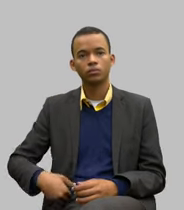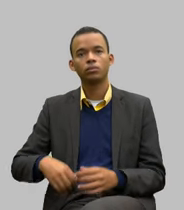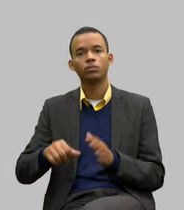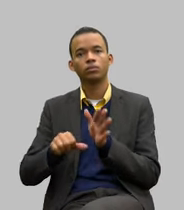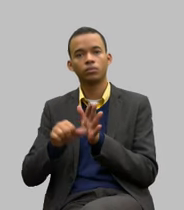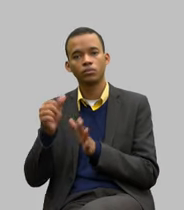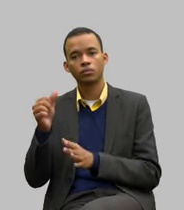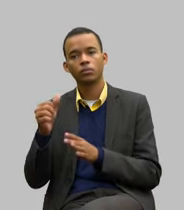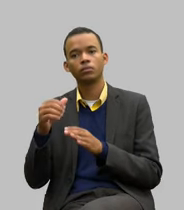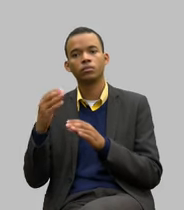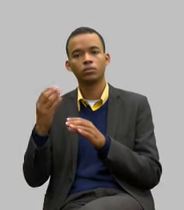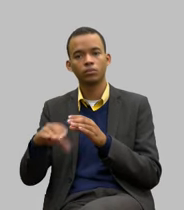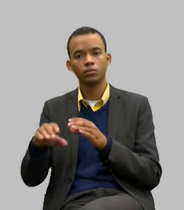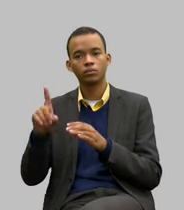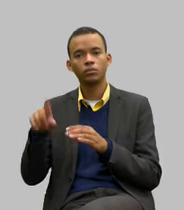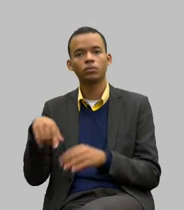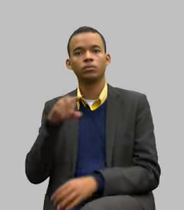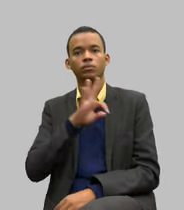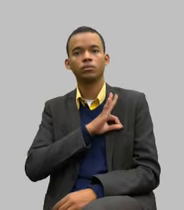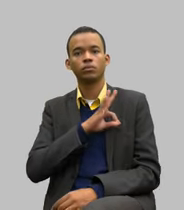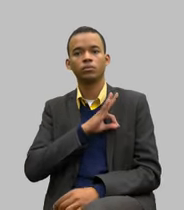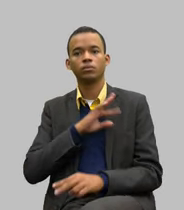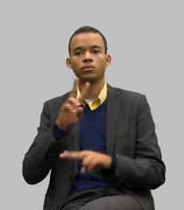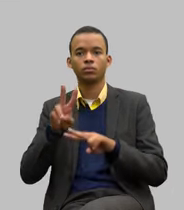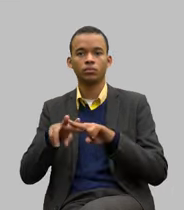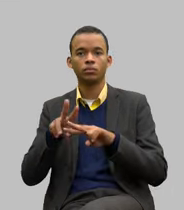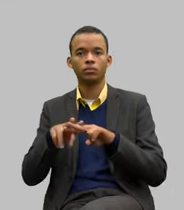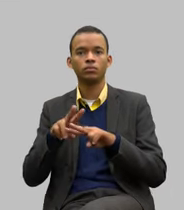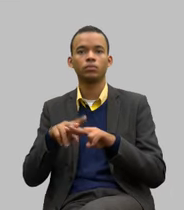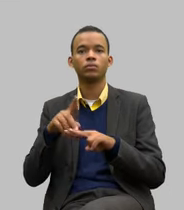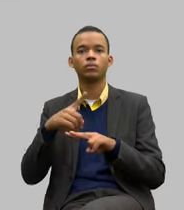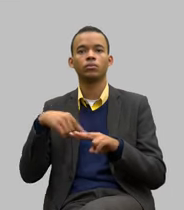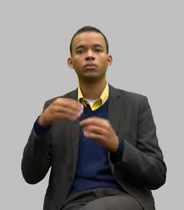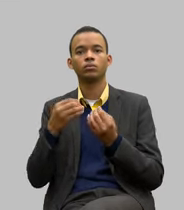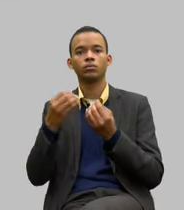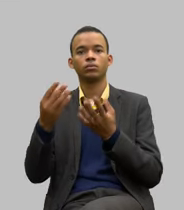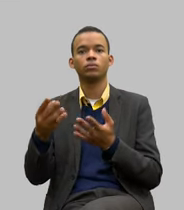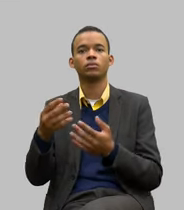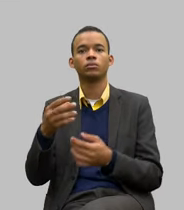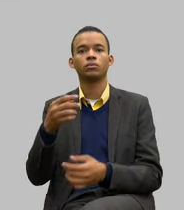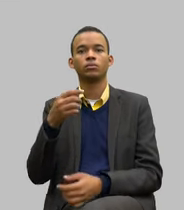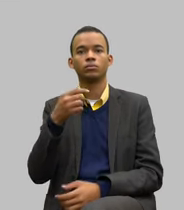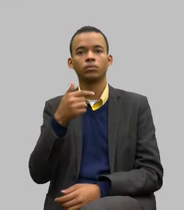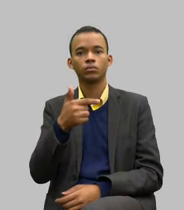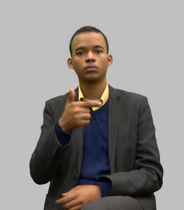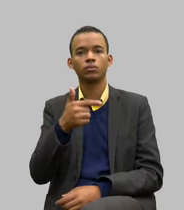penal e nós ofertamos inicialmente 2.420 vagas